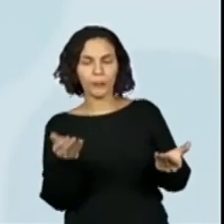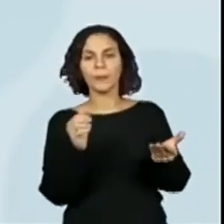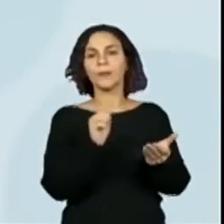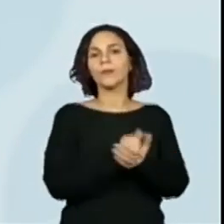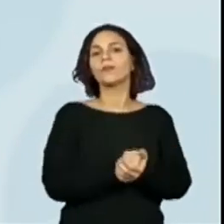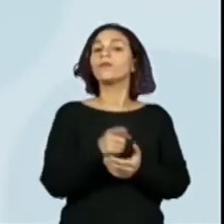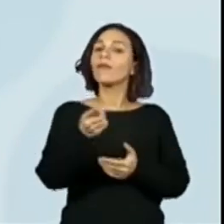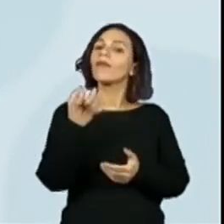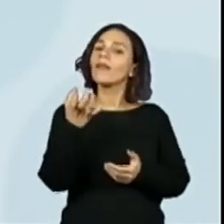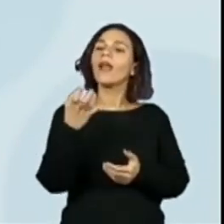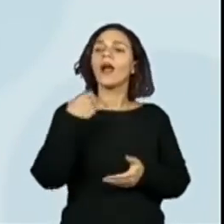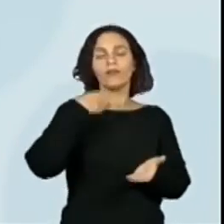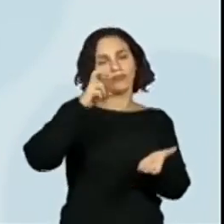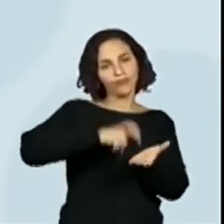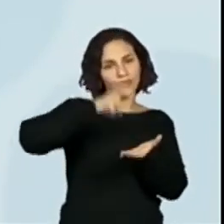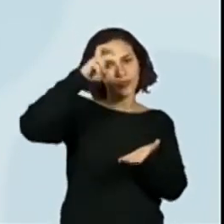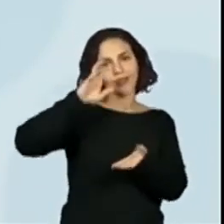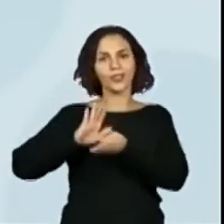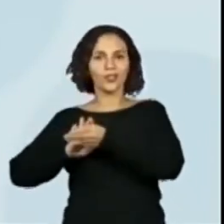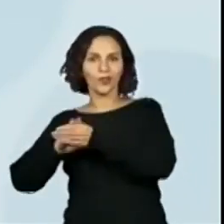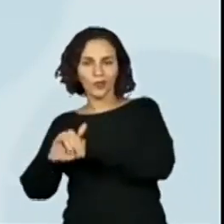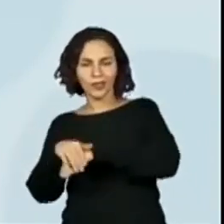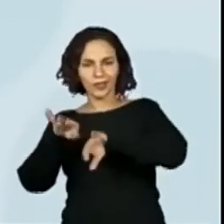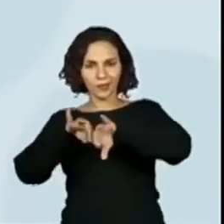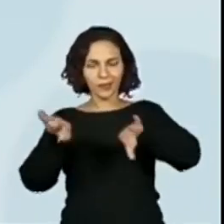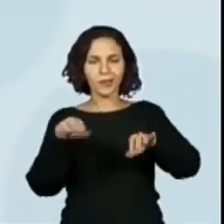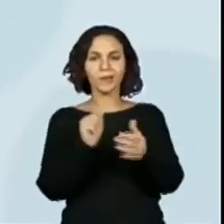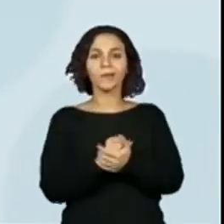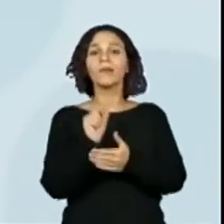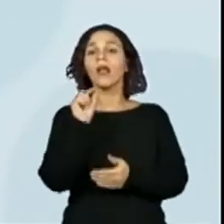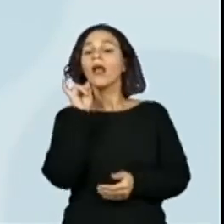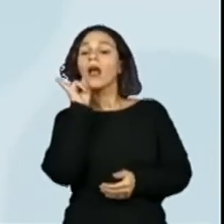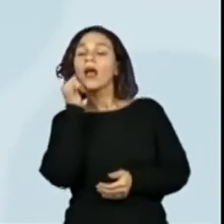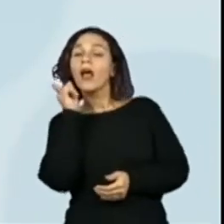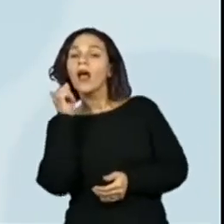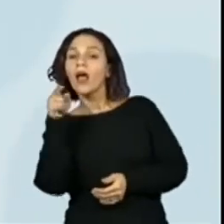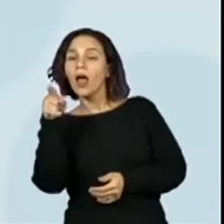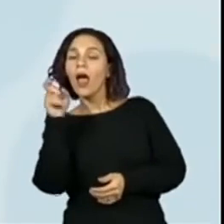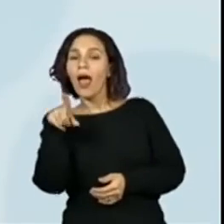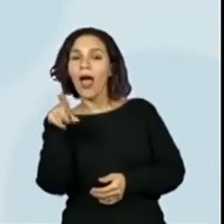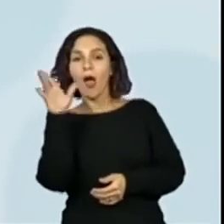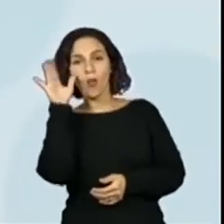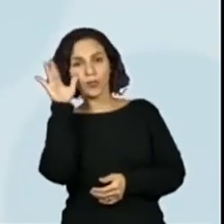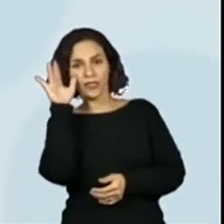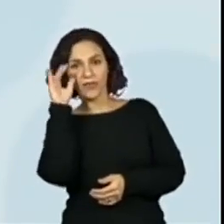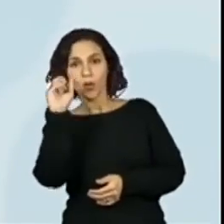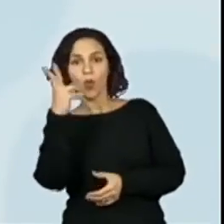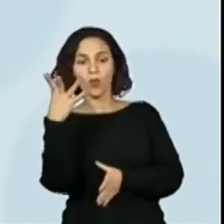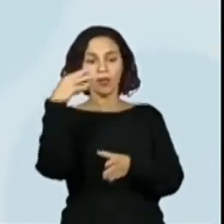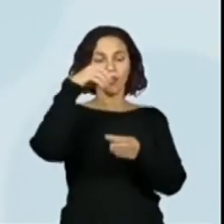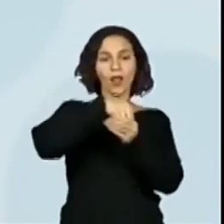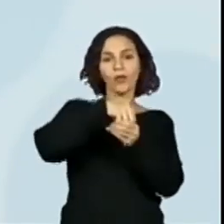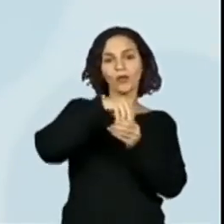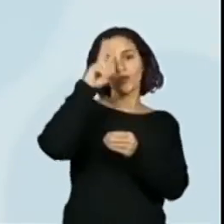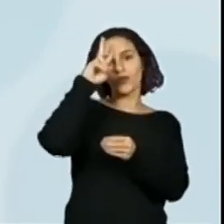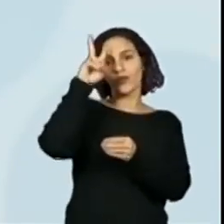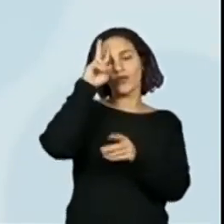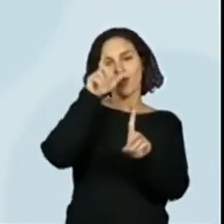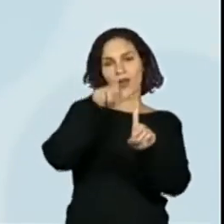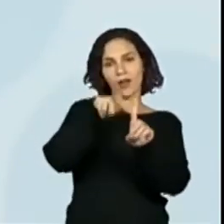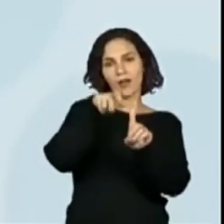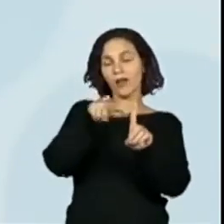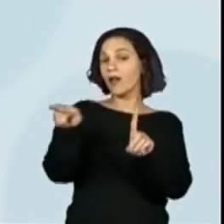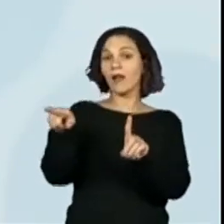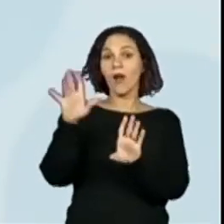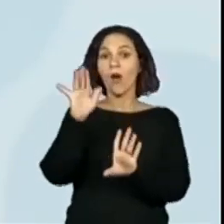que houvesse o dia e a noite. O narrador é observador ou é narrador personagem? O narrador ele não participa da